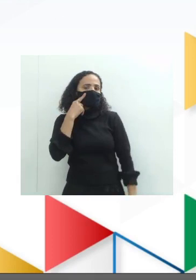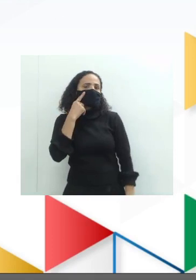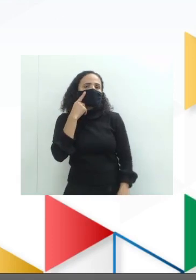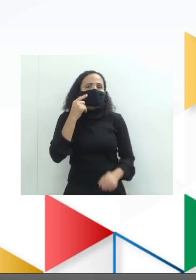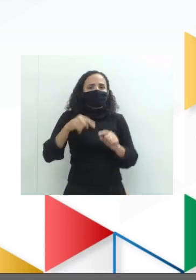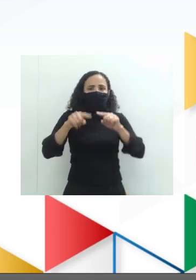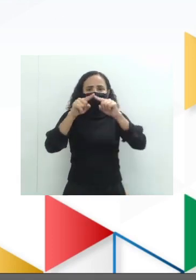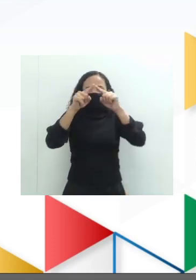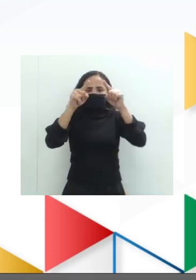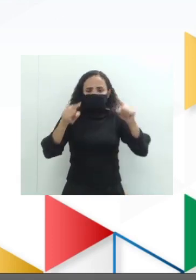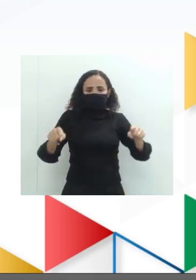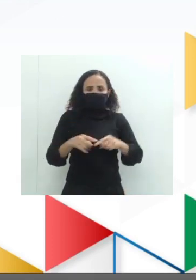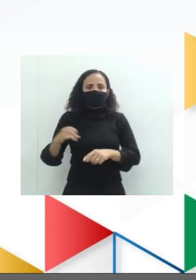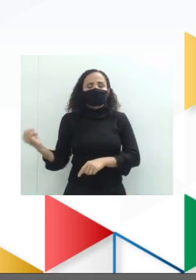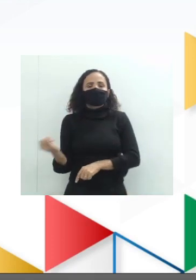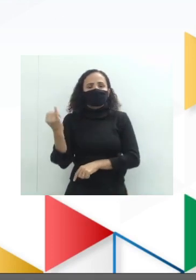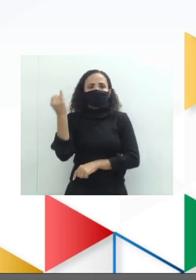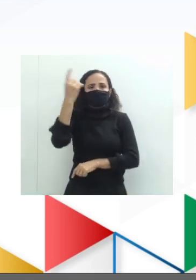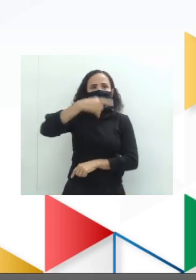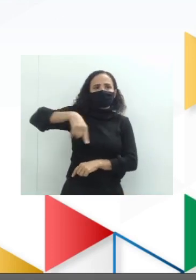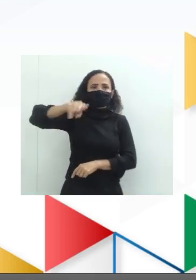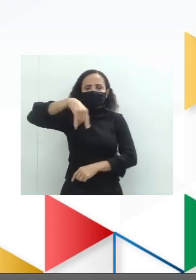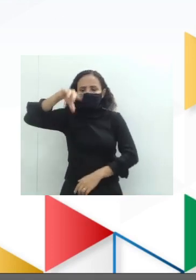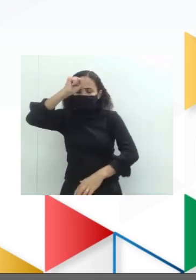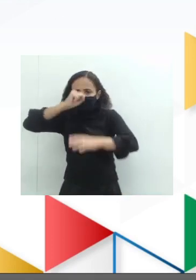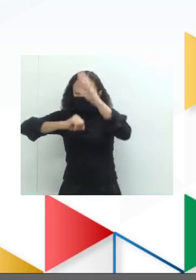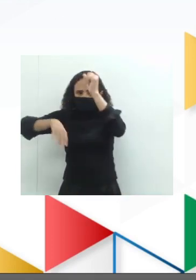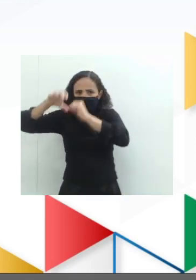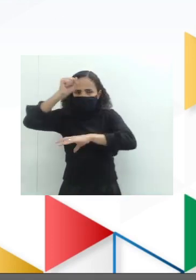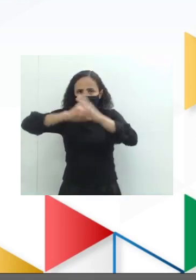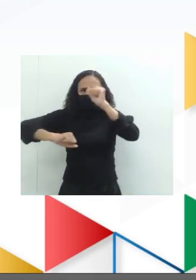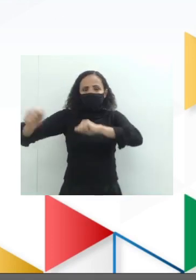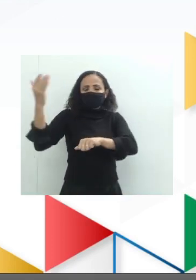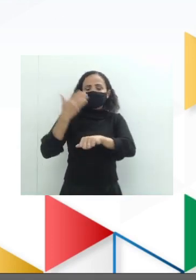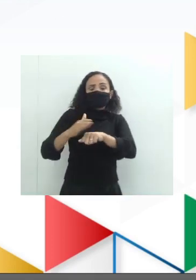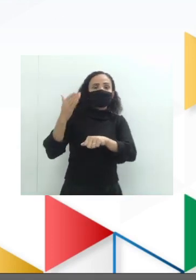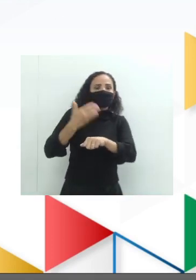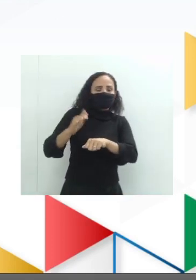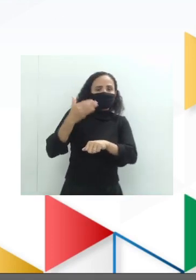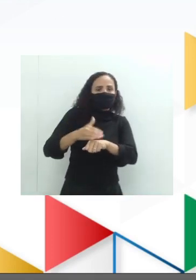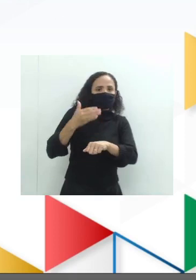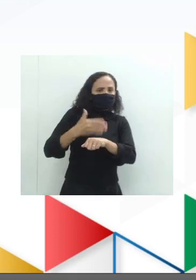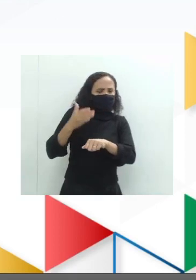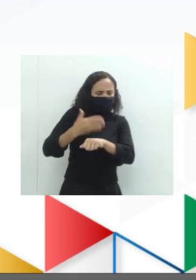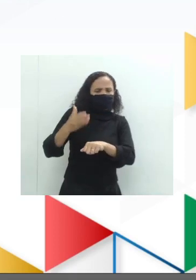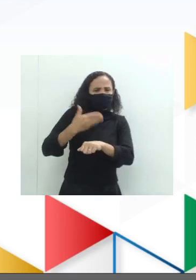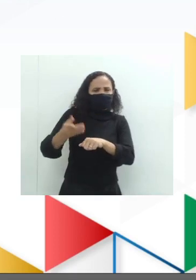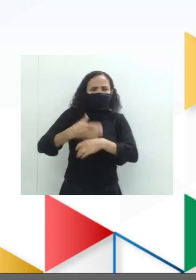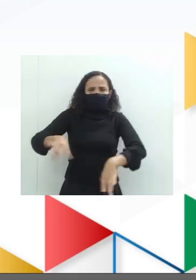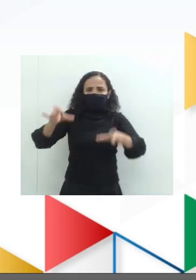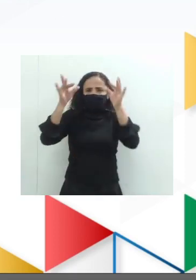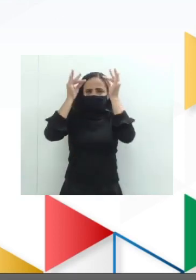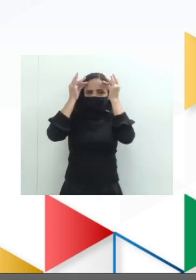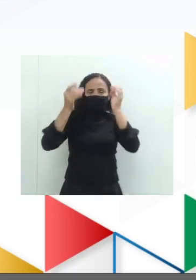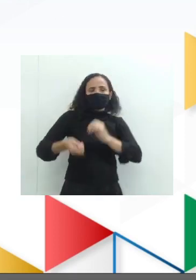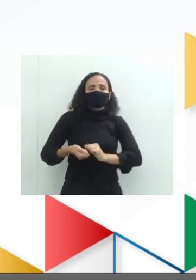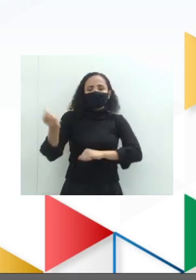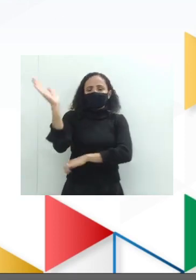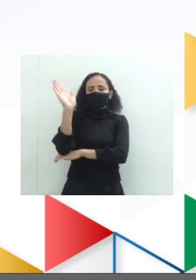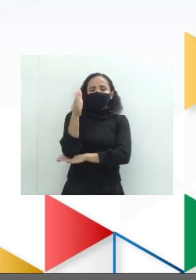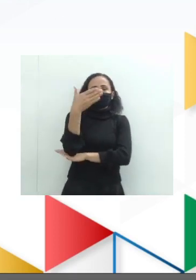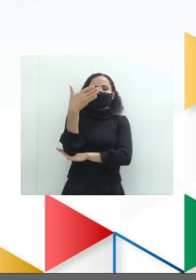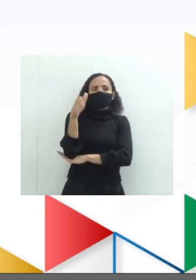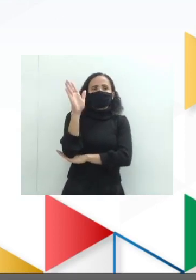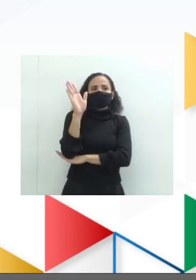de triângulo, que ele é muito importante para você aprender. Agora vamos para a atividade, para a gente treinar bastante. Trouxe uma bandeira de um país